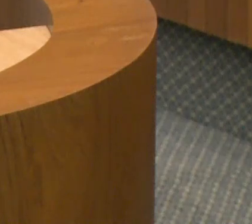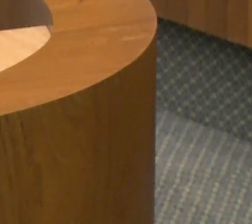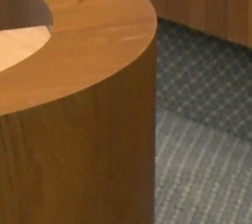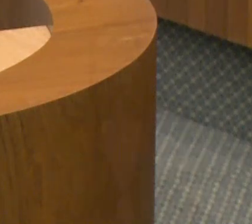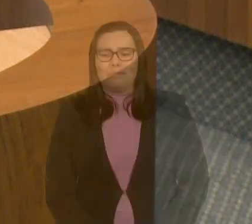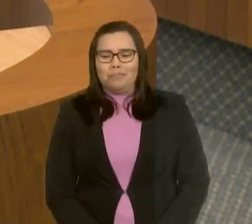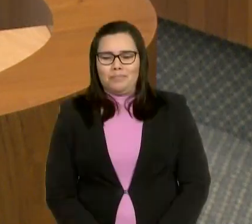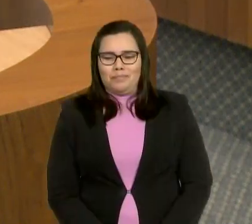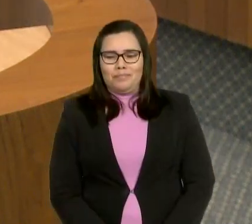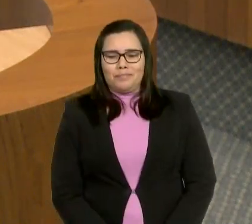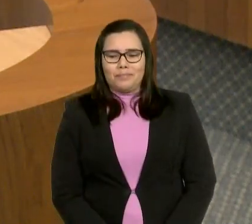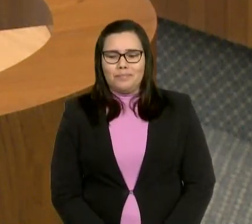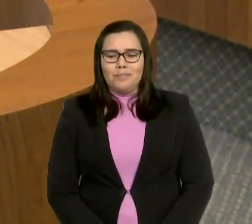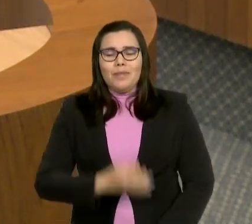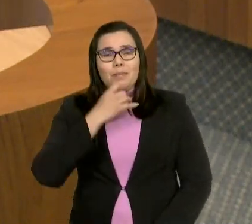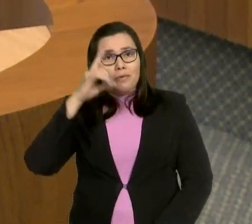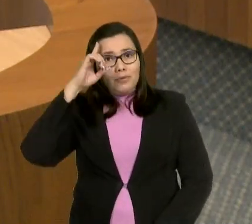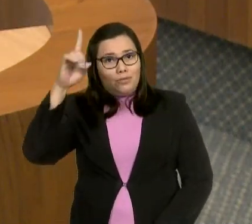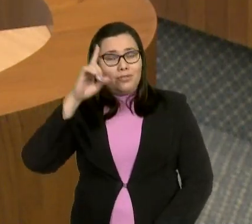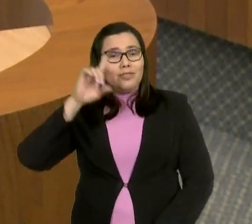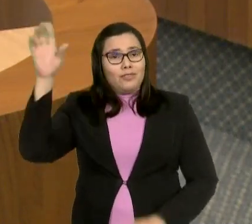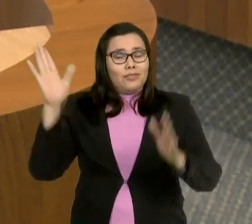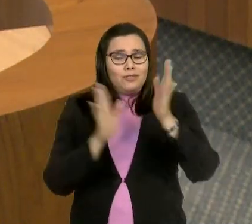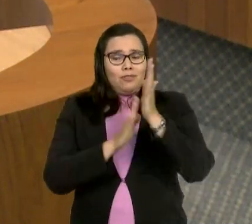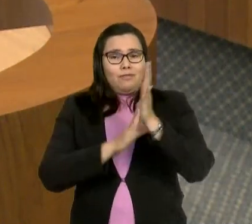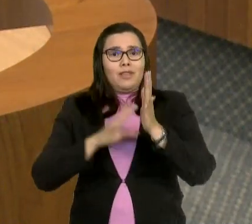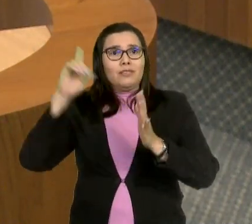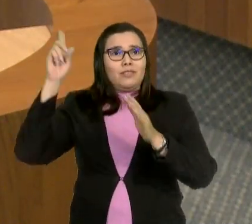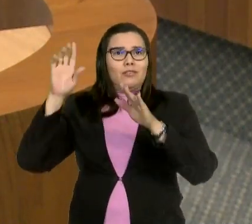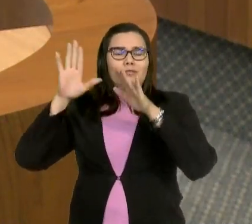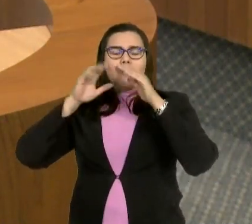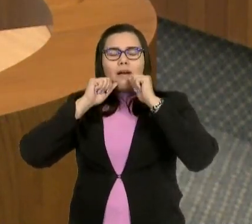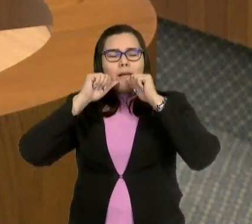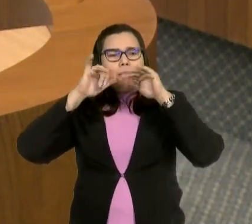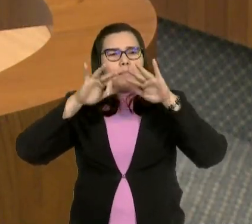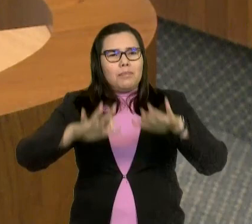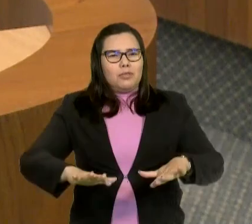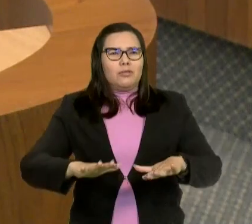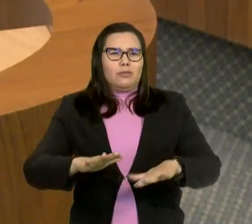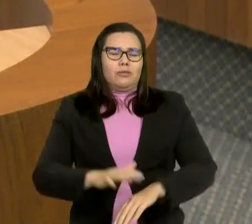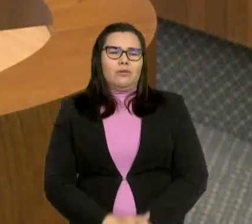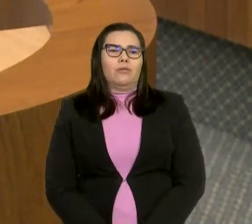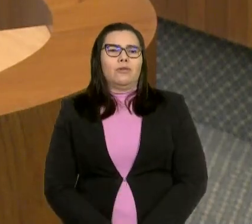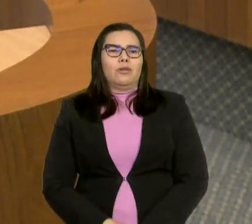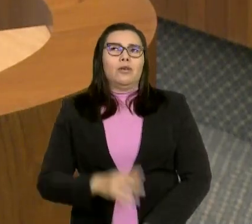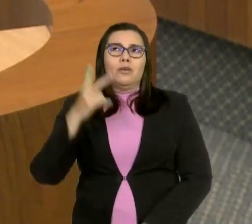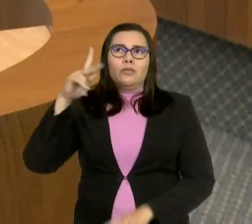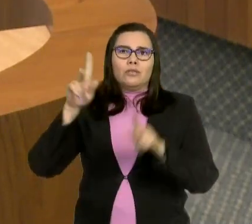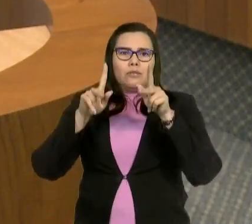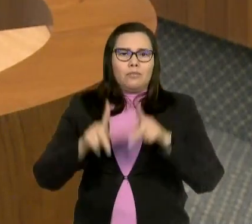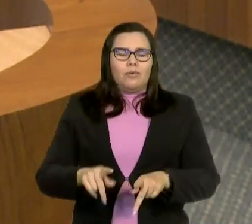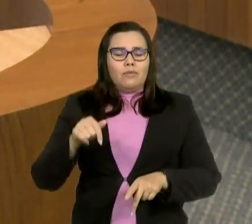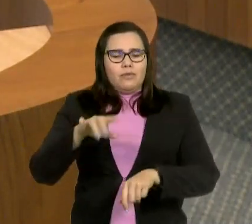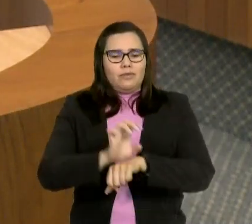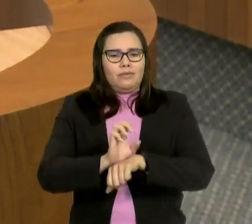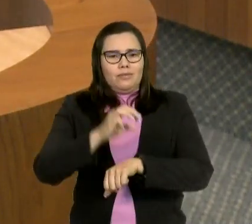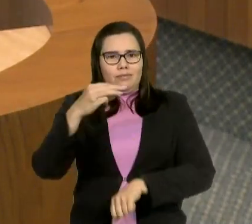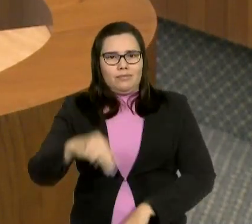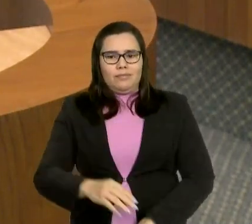Bom dia a todos, que Deus seja louvado, que Deus tenha suas mãos poderosas sobre o estado do Maranhão, sobre a sua população.